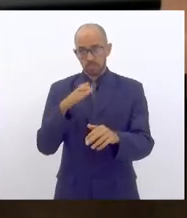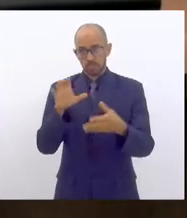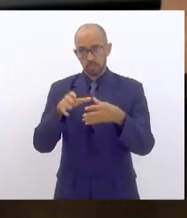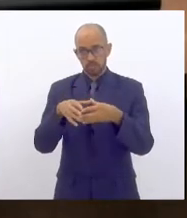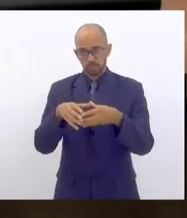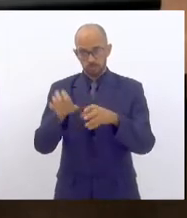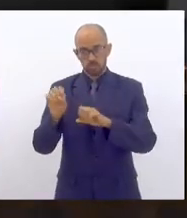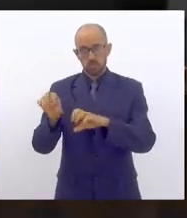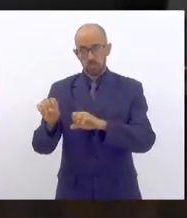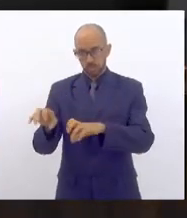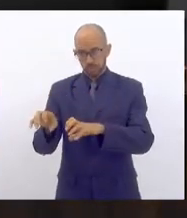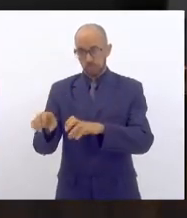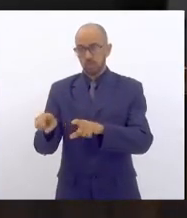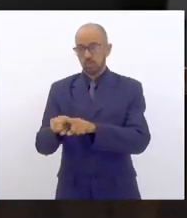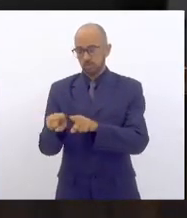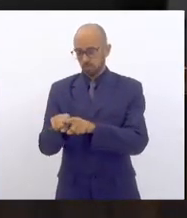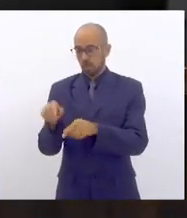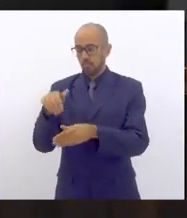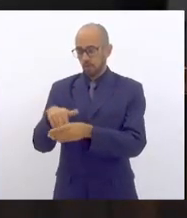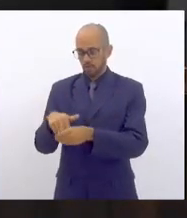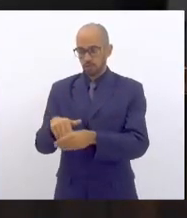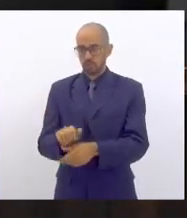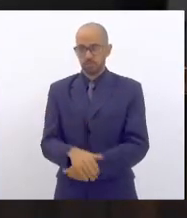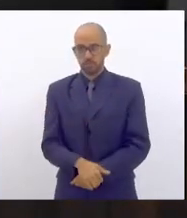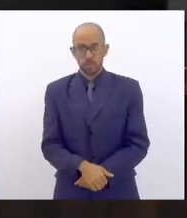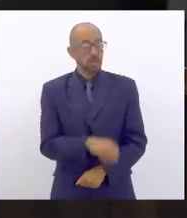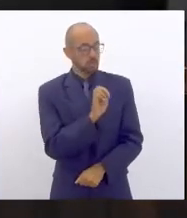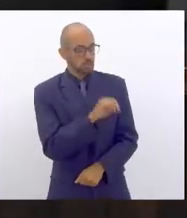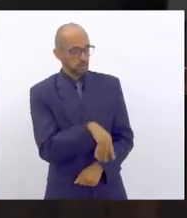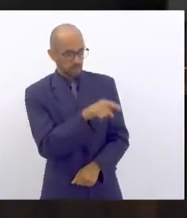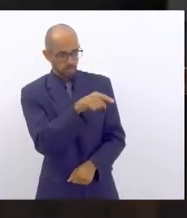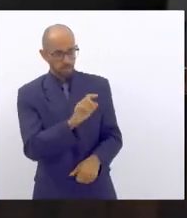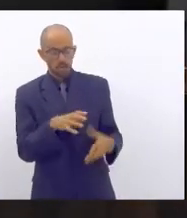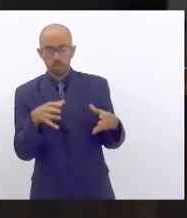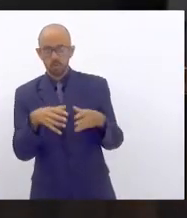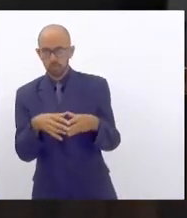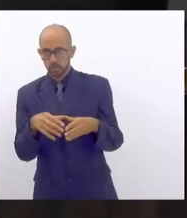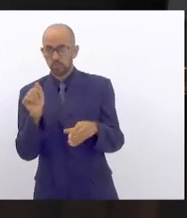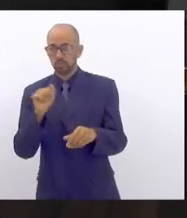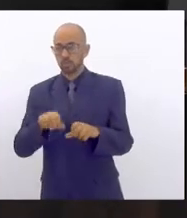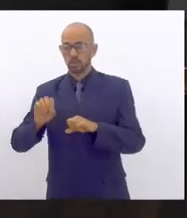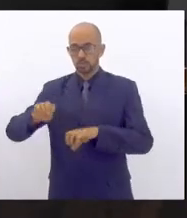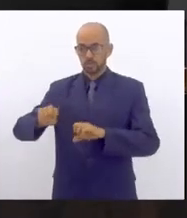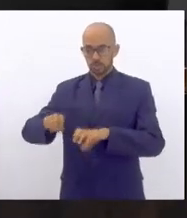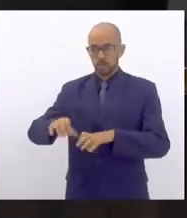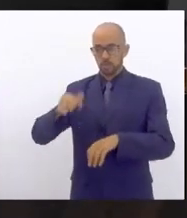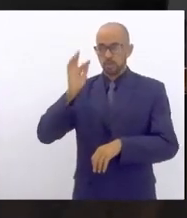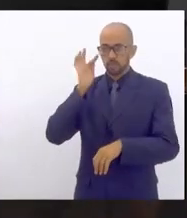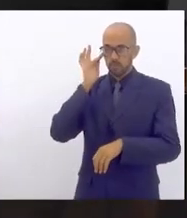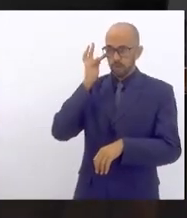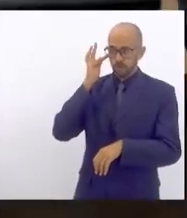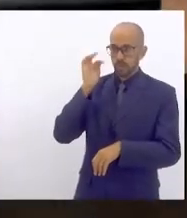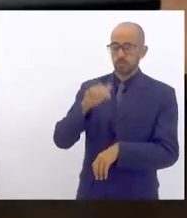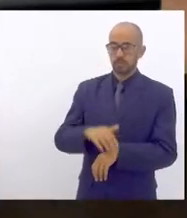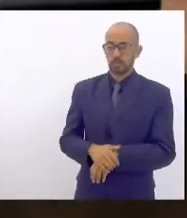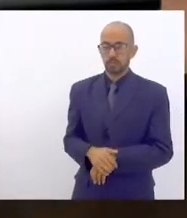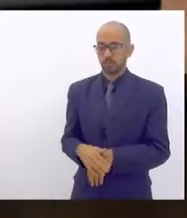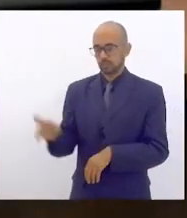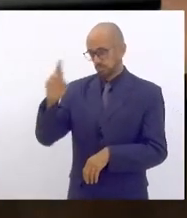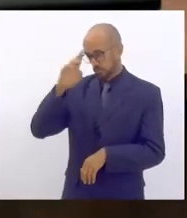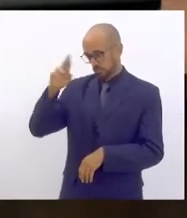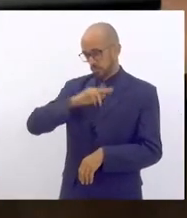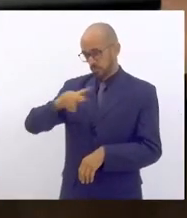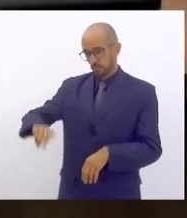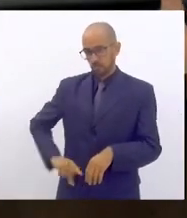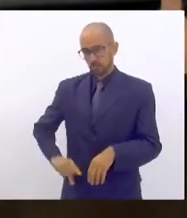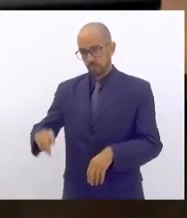parecer. Presidência defere o pedido de Vossa Excelência e concede para emitir parecer o presidente da Comissão de Educação, deputado Flávio Serafini. Senhor presidente, o